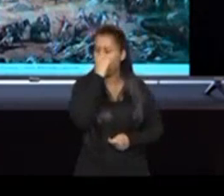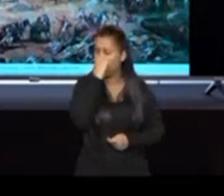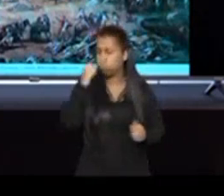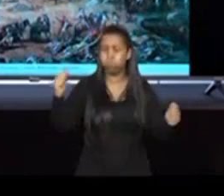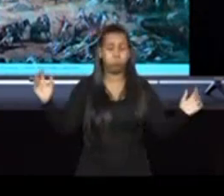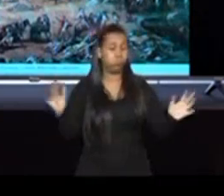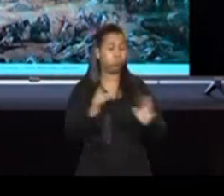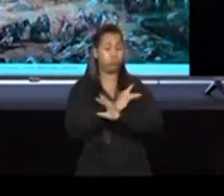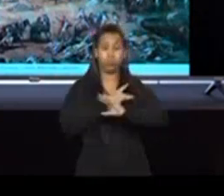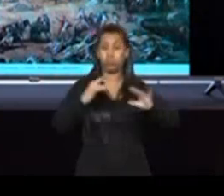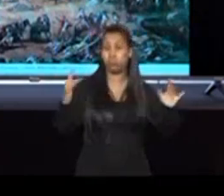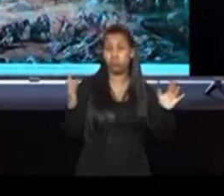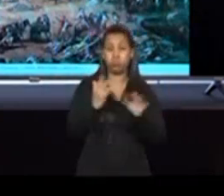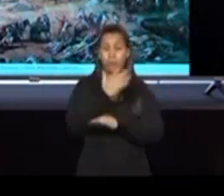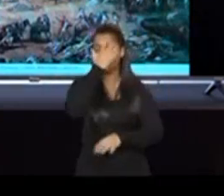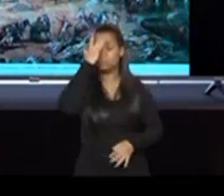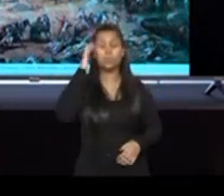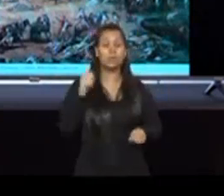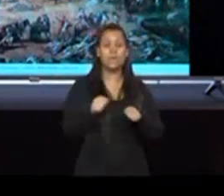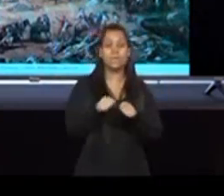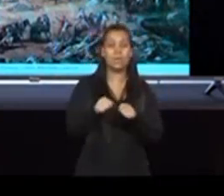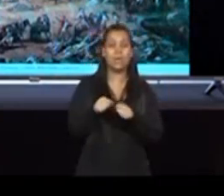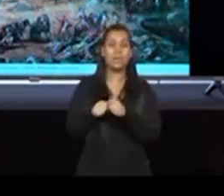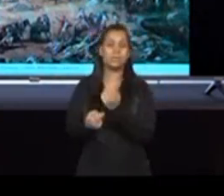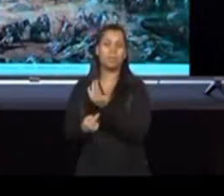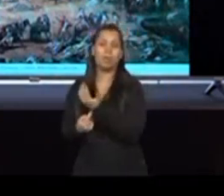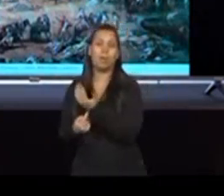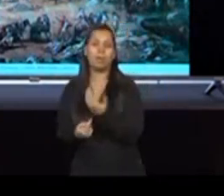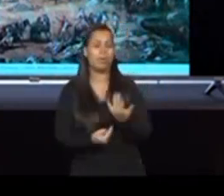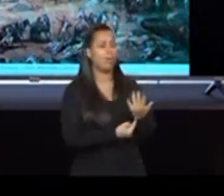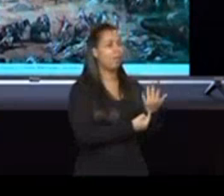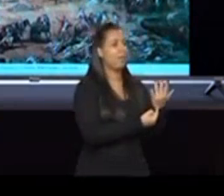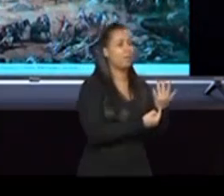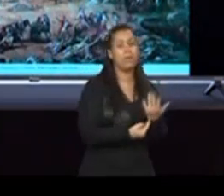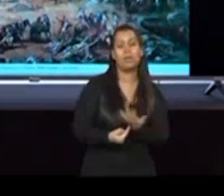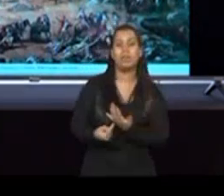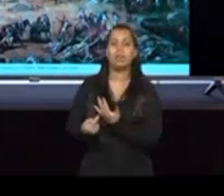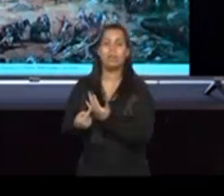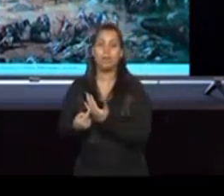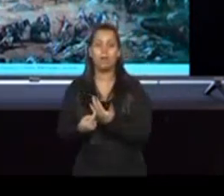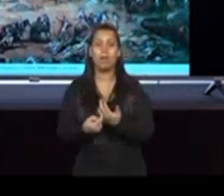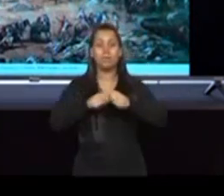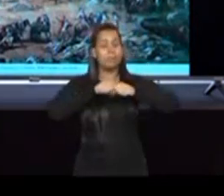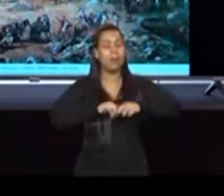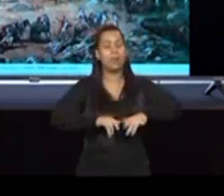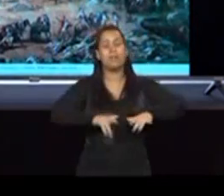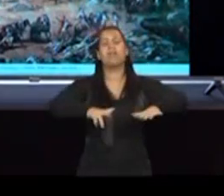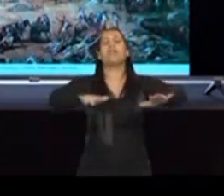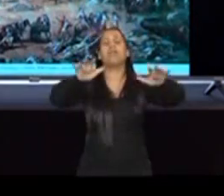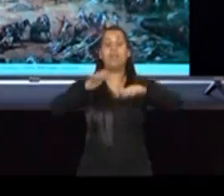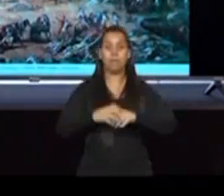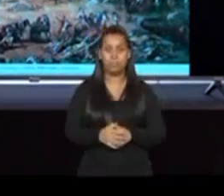Os mercadores faziam comércio numa feira, iam para outra feira, se deslocavam para outros lugares, essa peste foi se